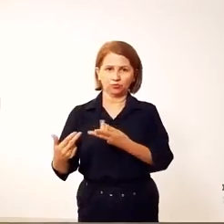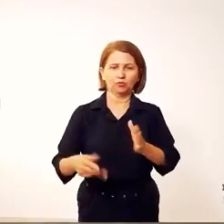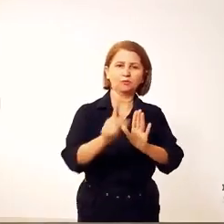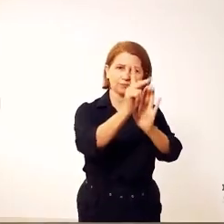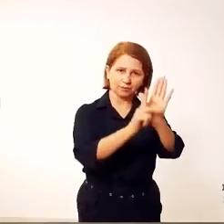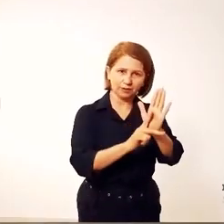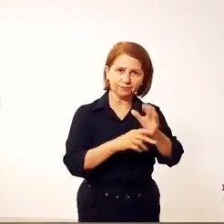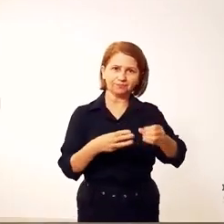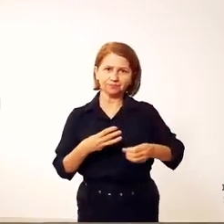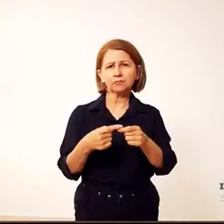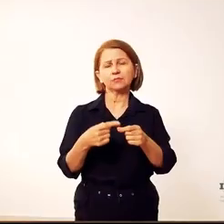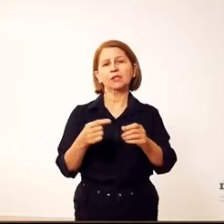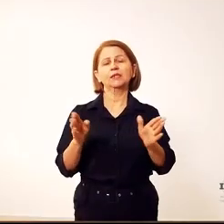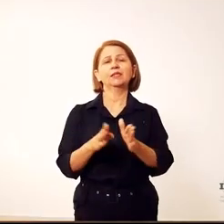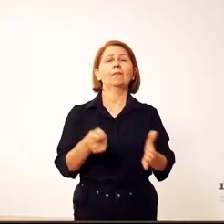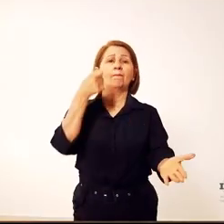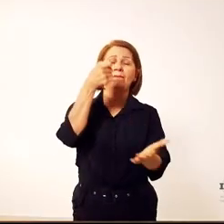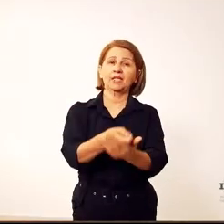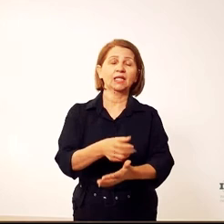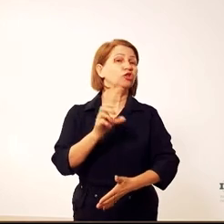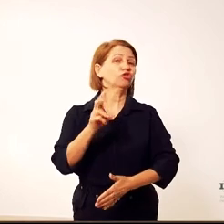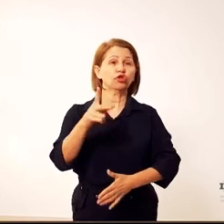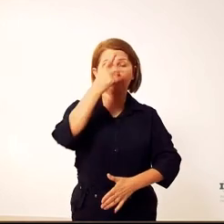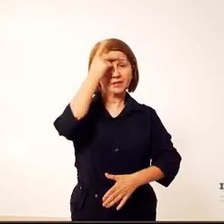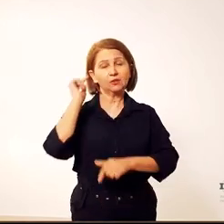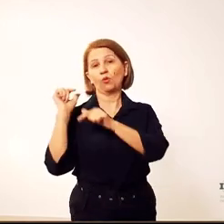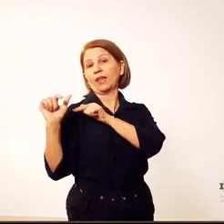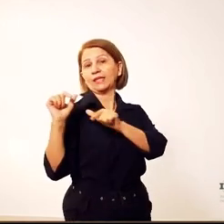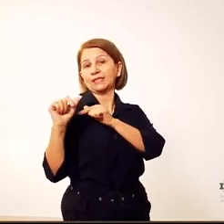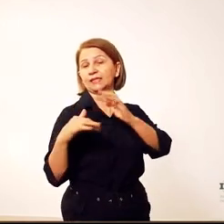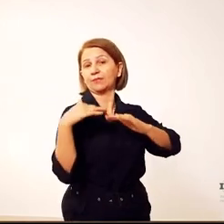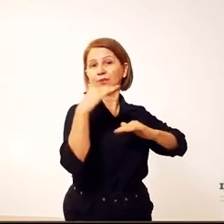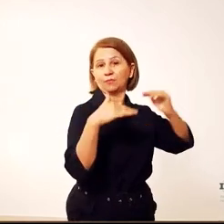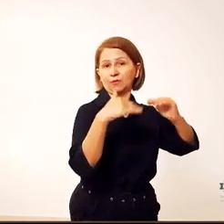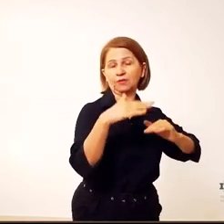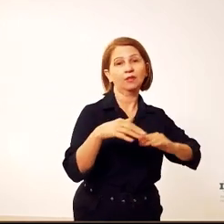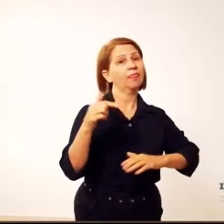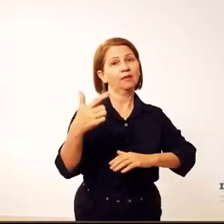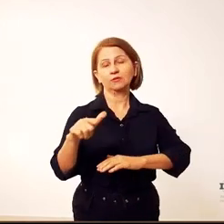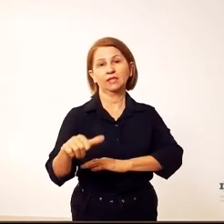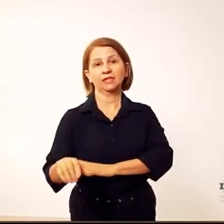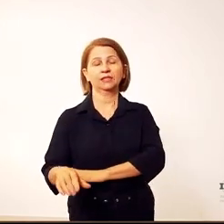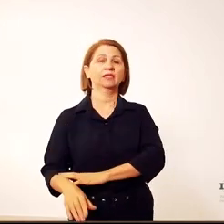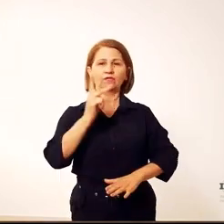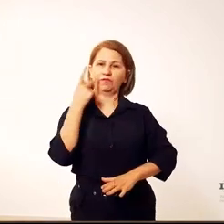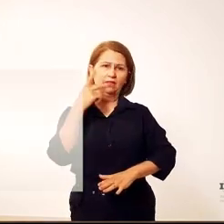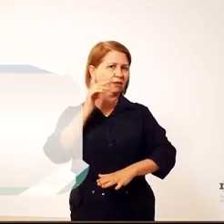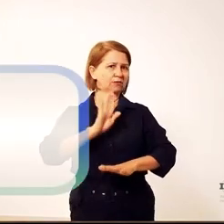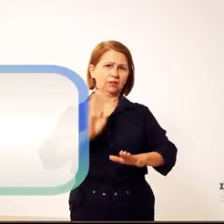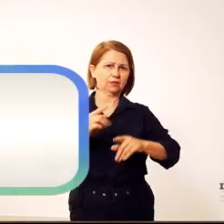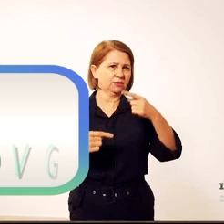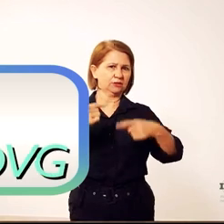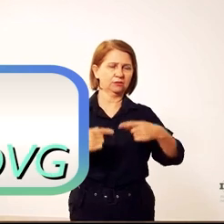primeira infância, inclusive com a participação da primeira-dama do Estado, Gracinha Caiado, presidente de honra da OVG.